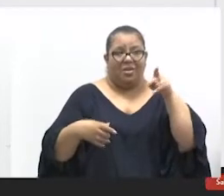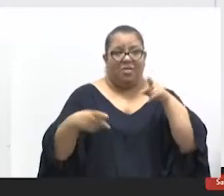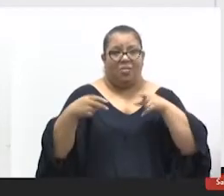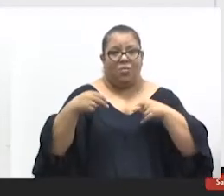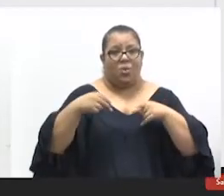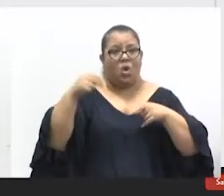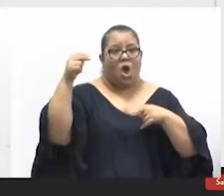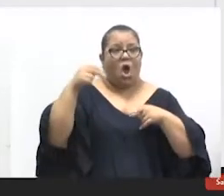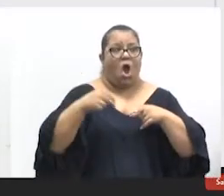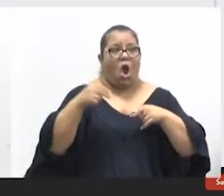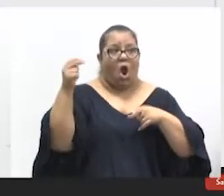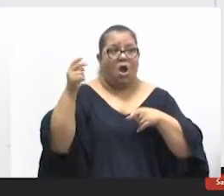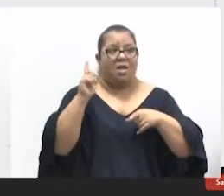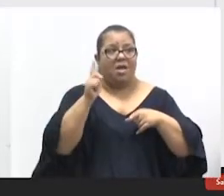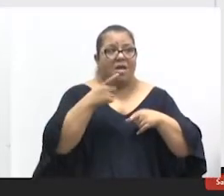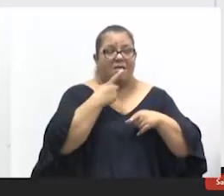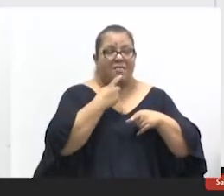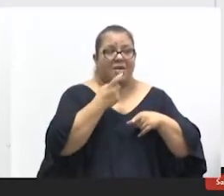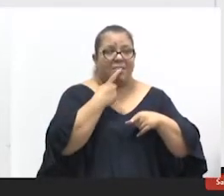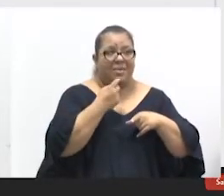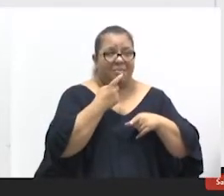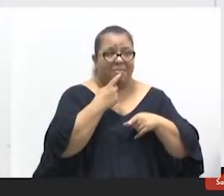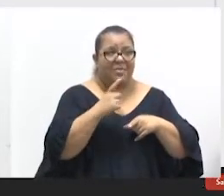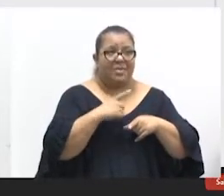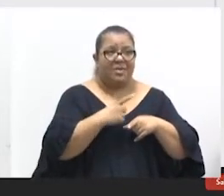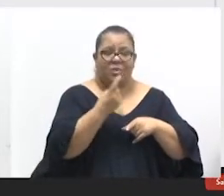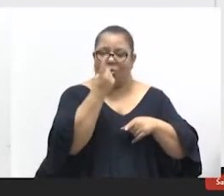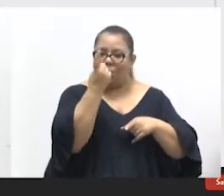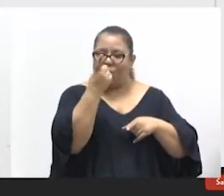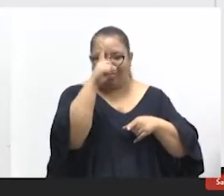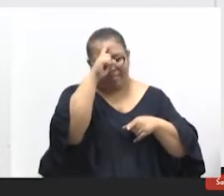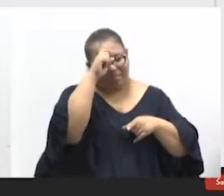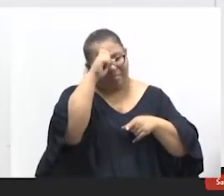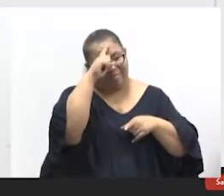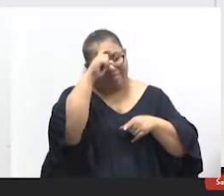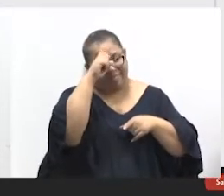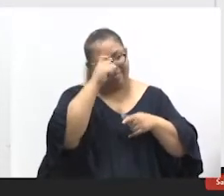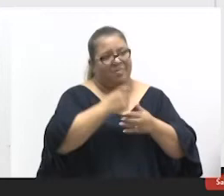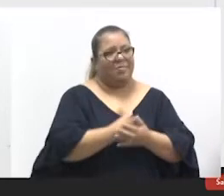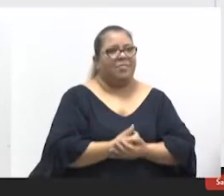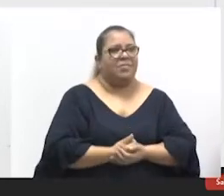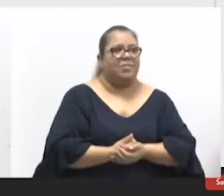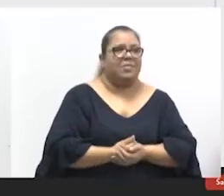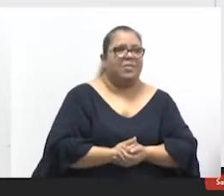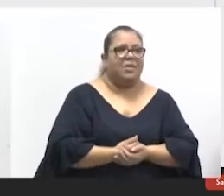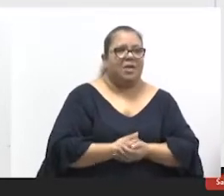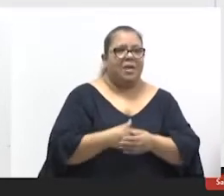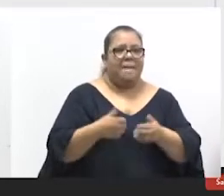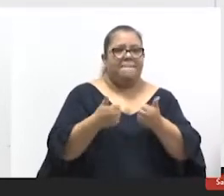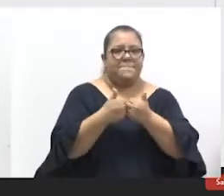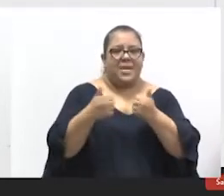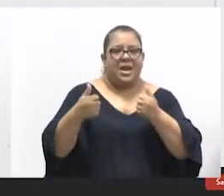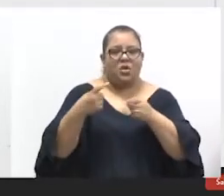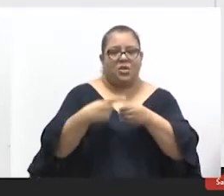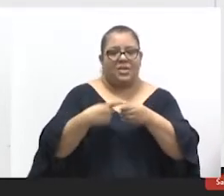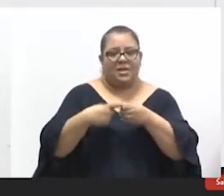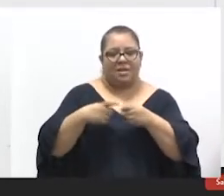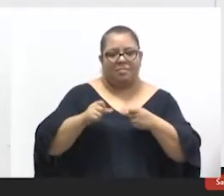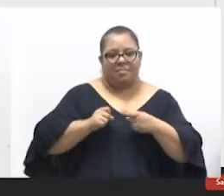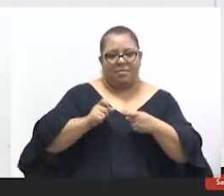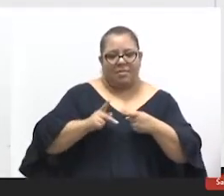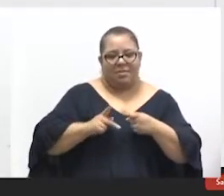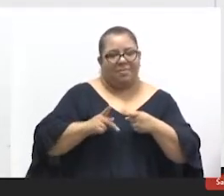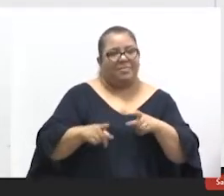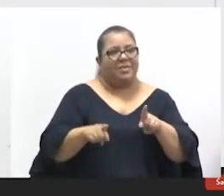é a cor vermelha, nós temos, então, um UNACOM na região, em Sinop, né? Aqui na